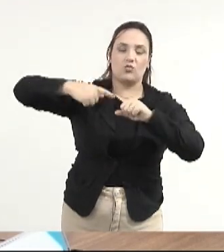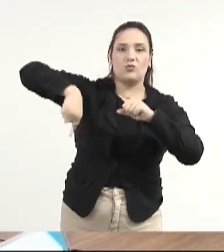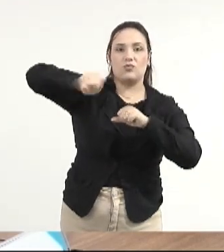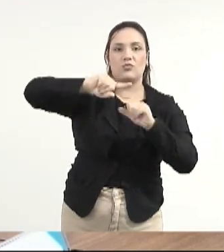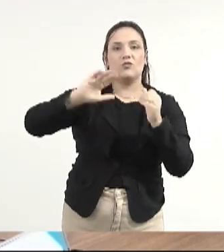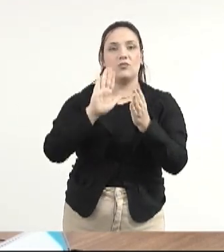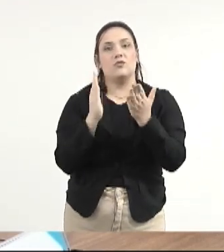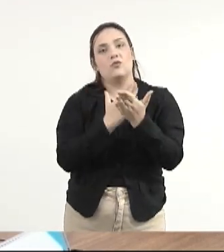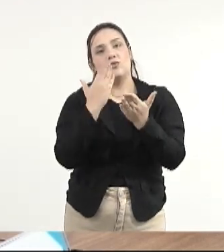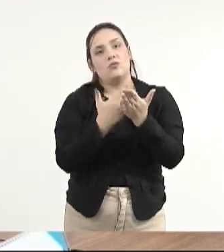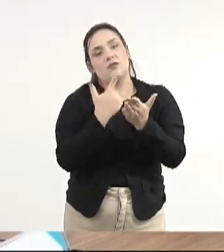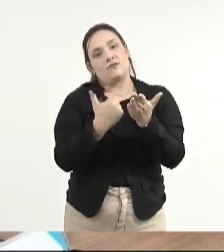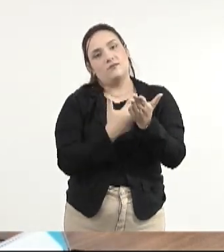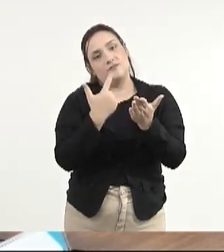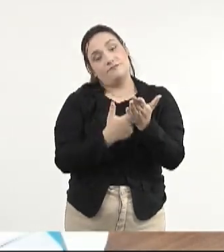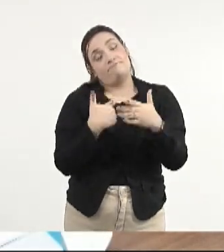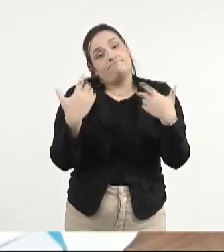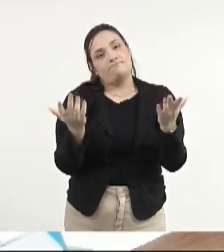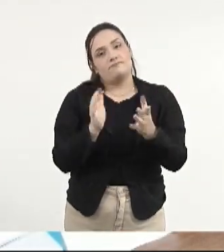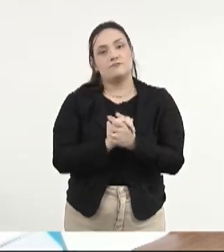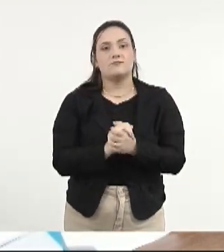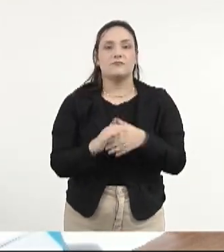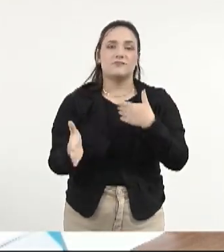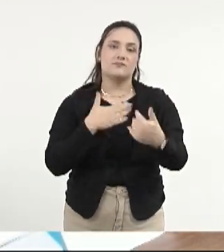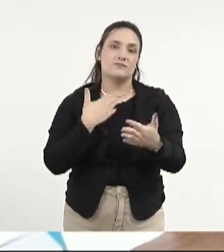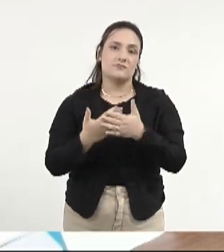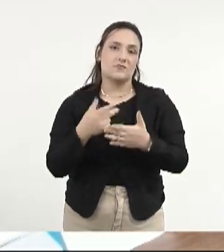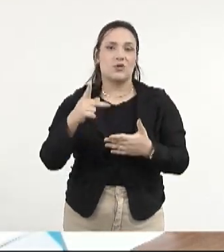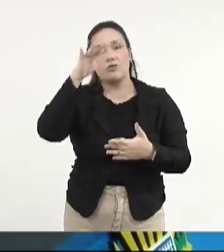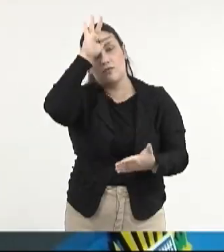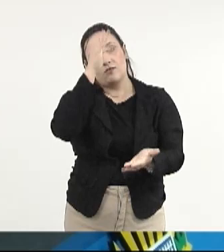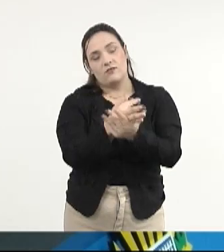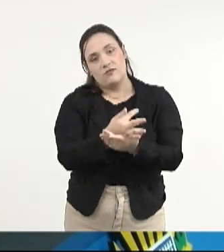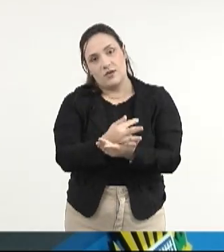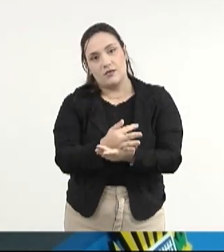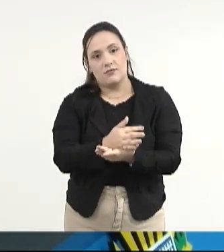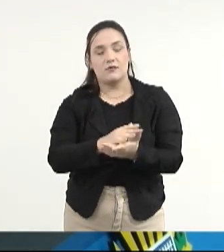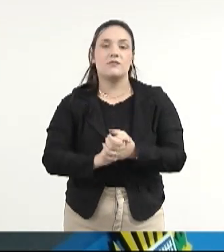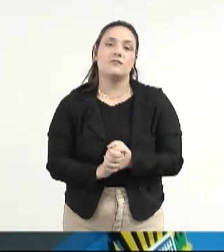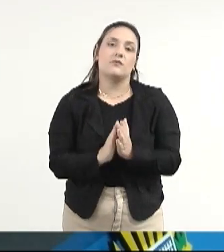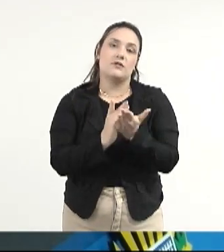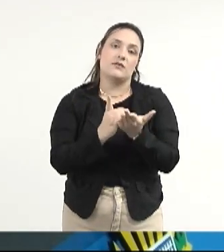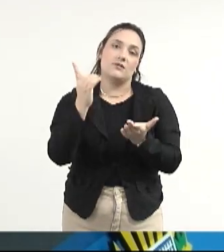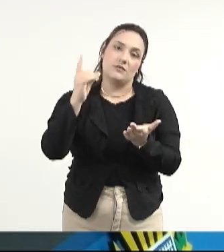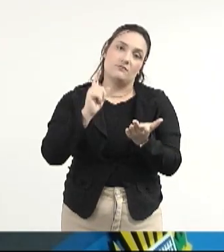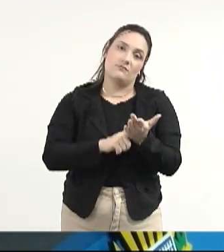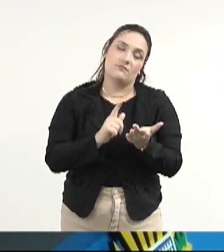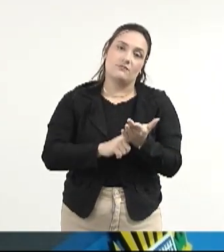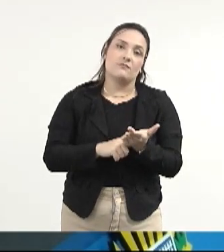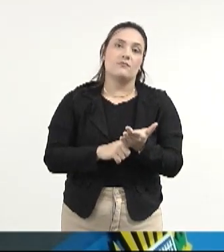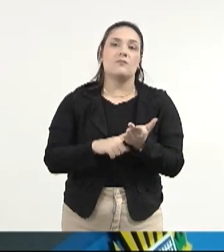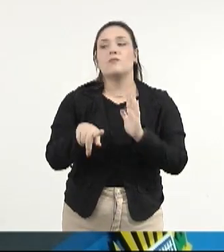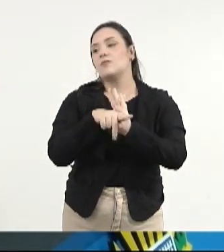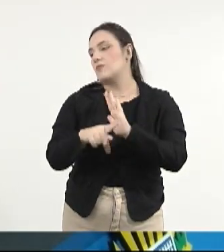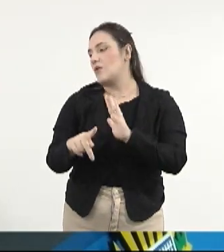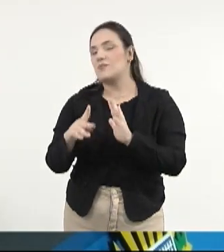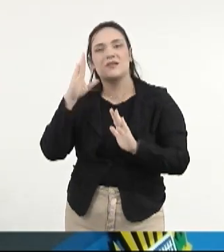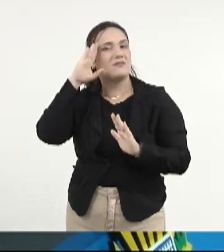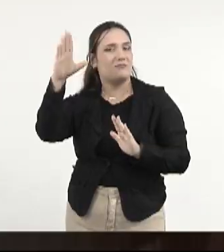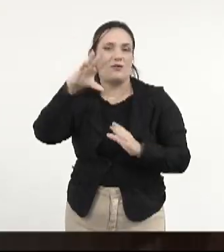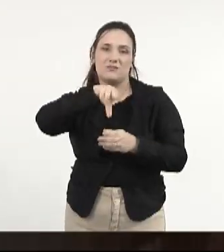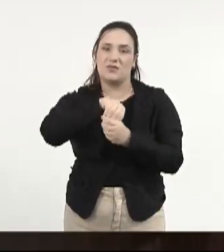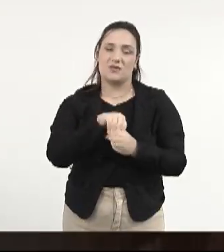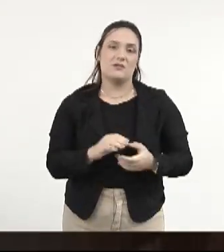todos os livros. Ou seja, independente da sua fé cristã, o livro sagrado é o livro de todos os